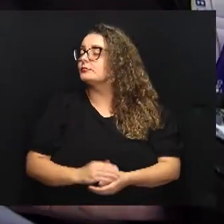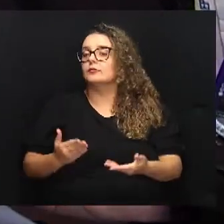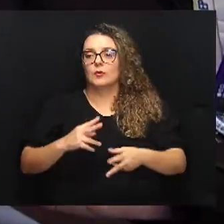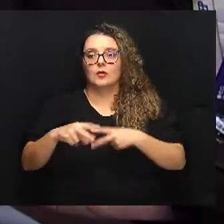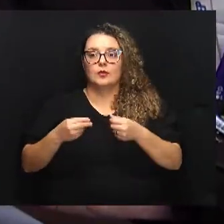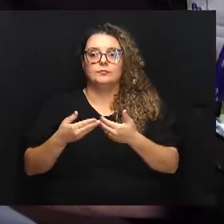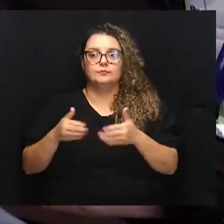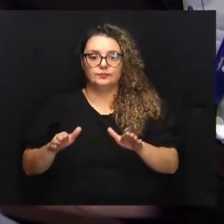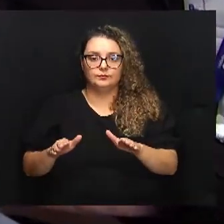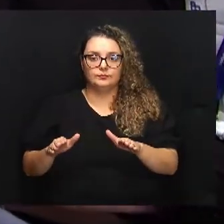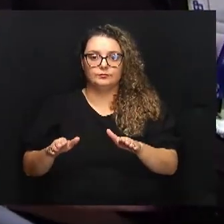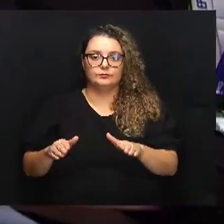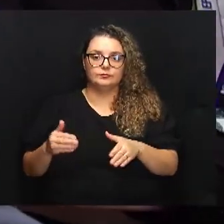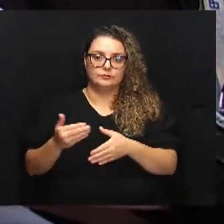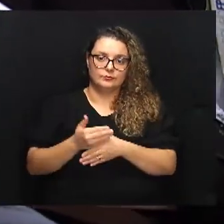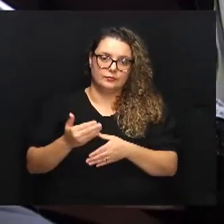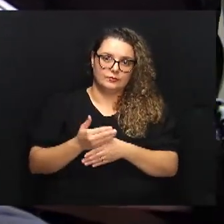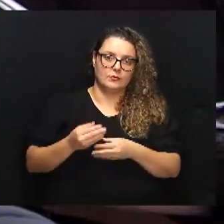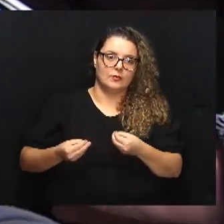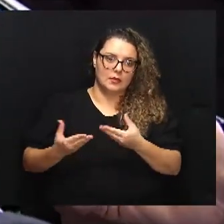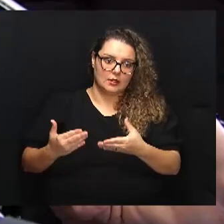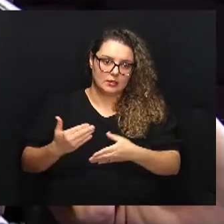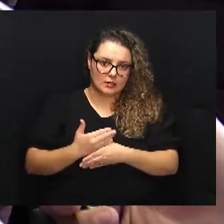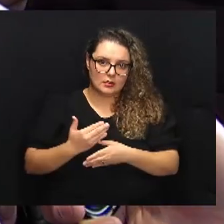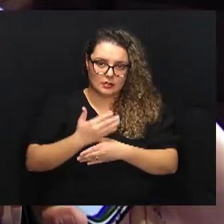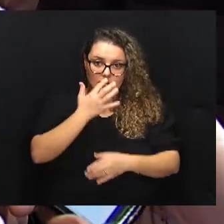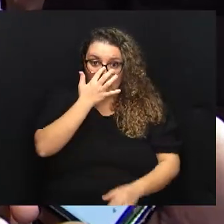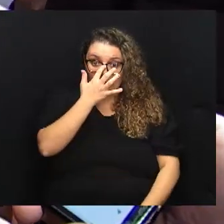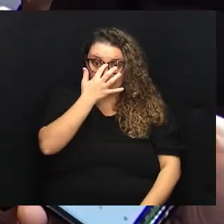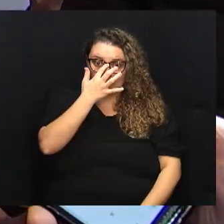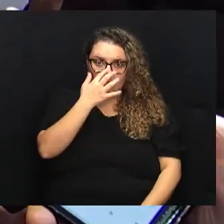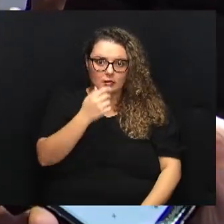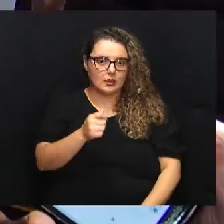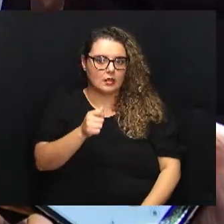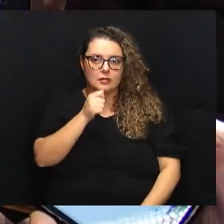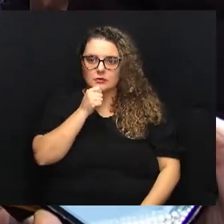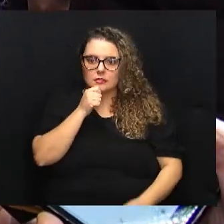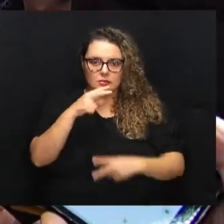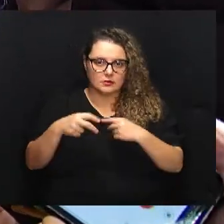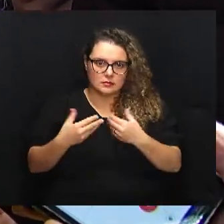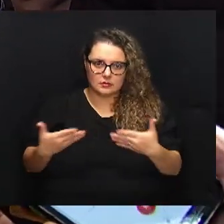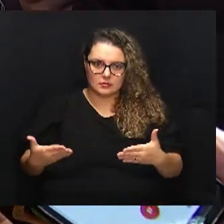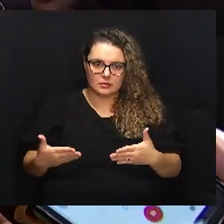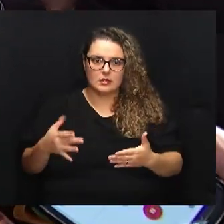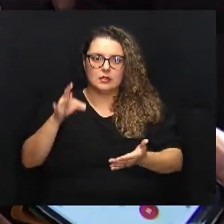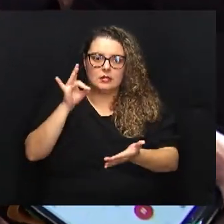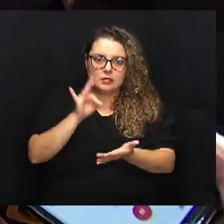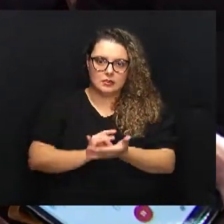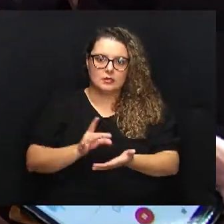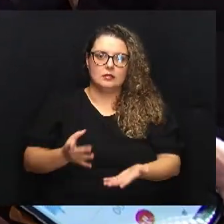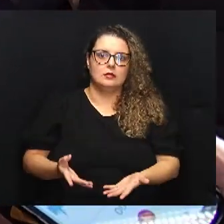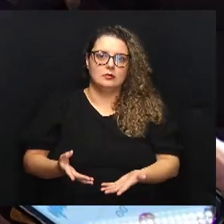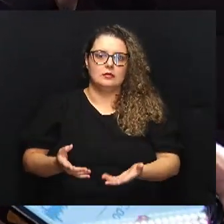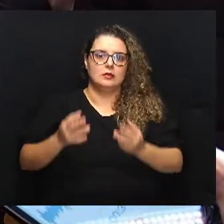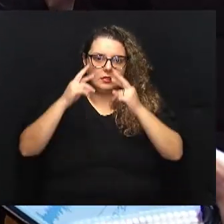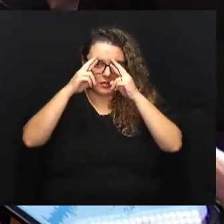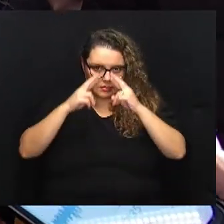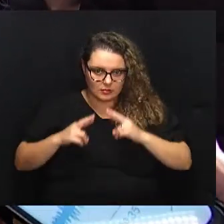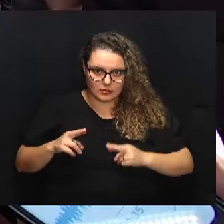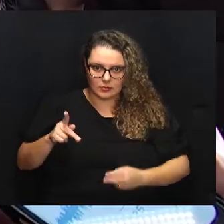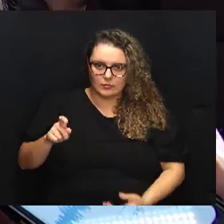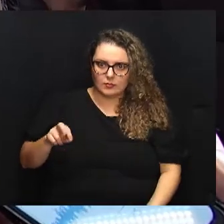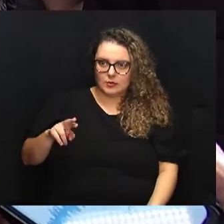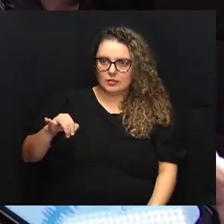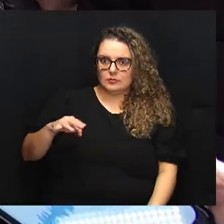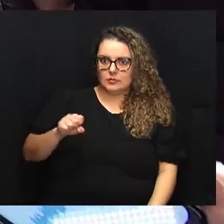inauguração, entre aspas, da obra, a entrega da obra. Nós não fizemos a inauguração em respeito aos permissionários que não estão